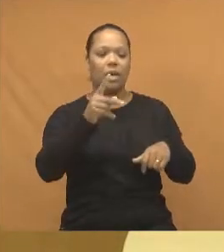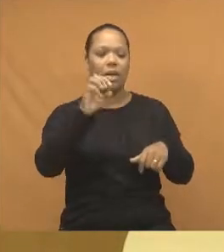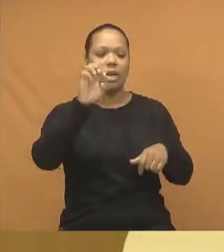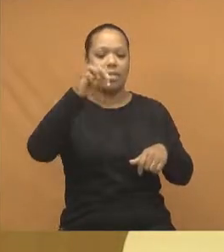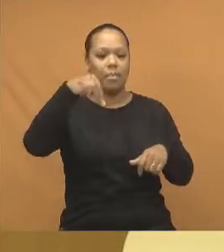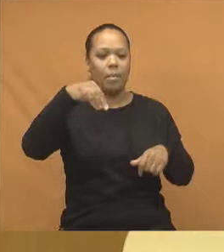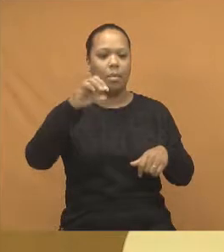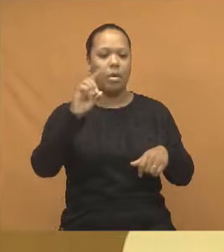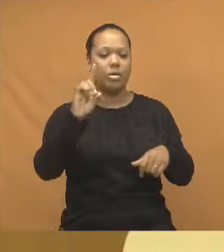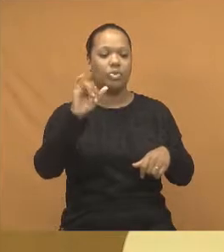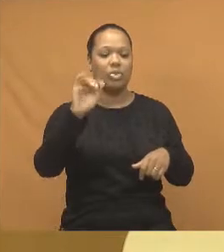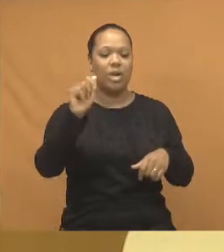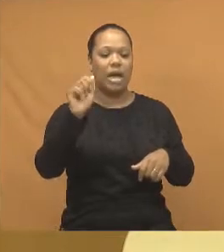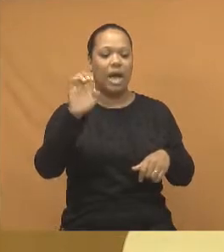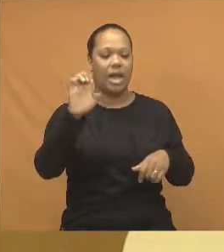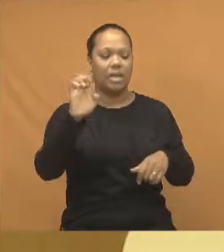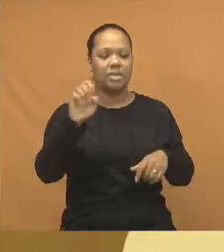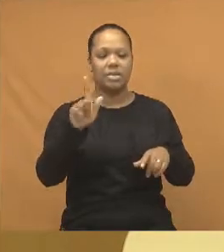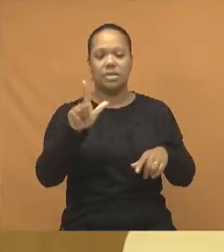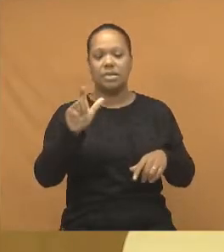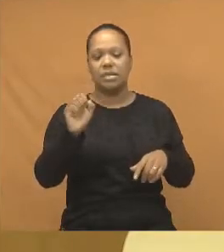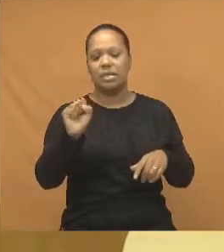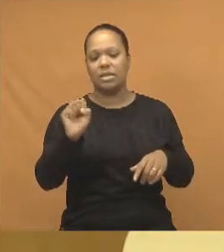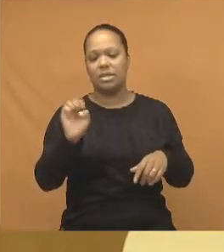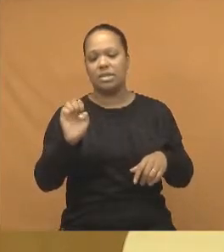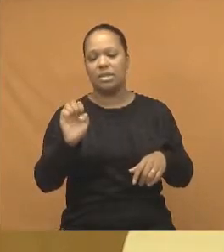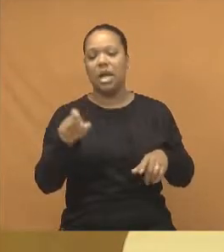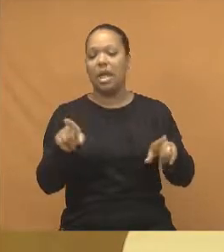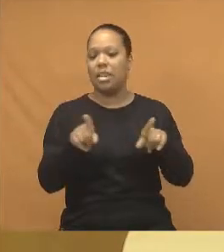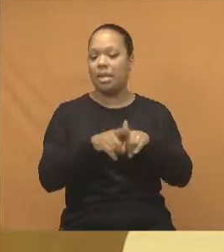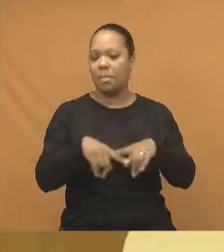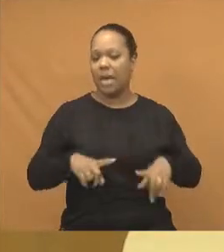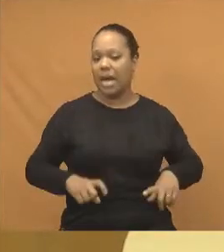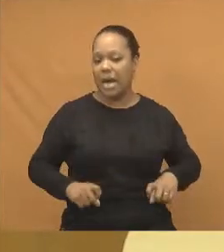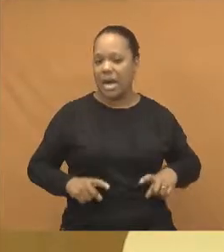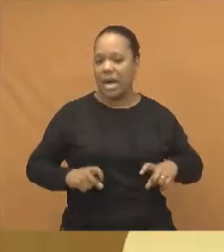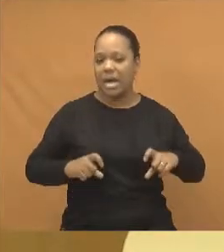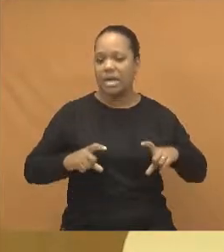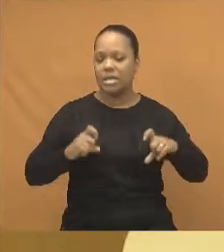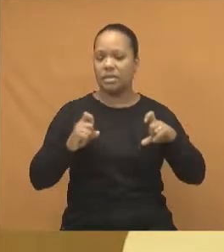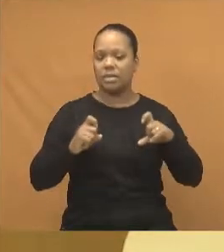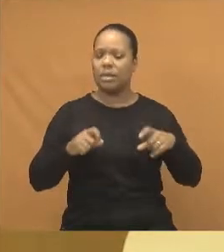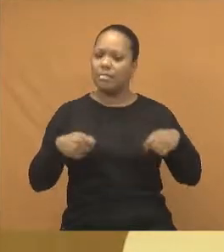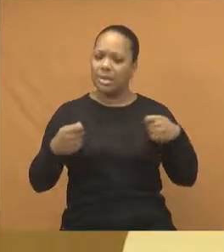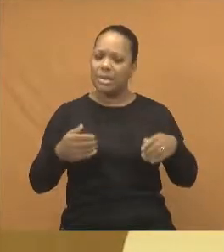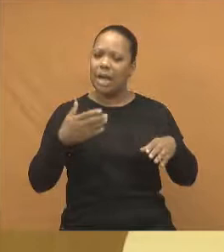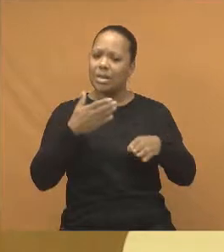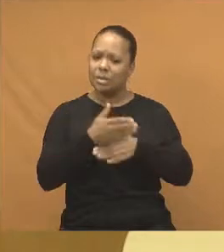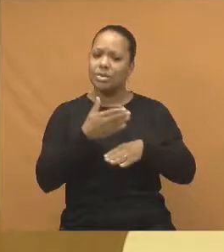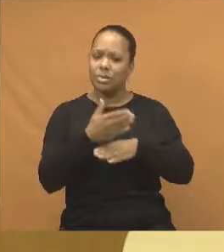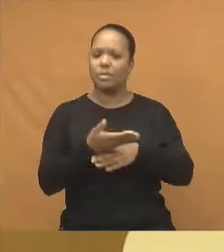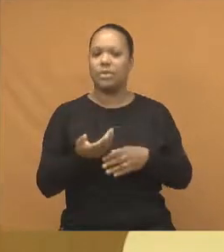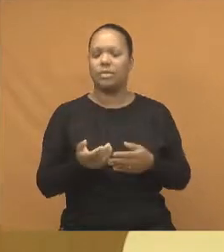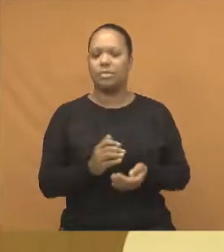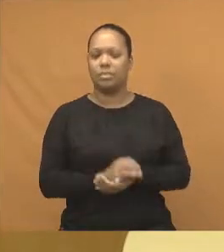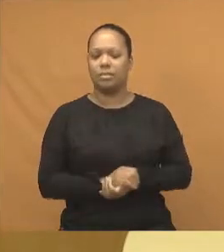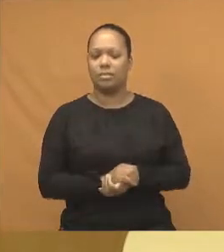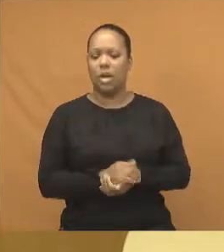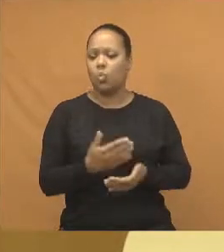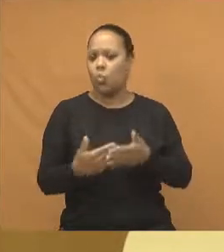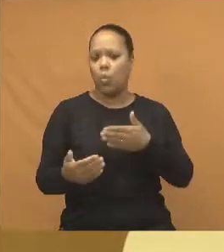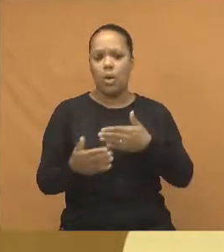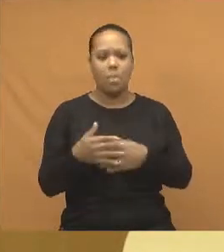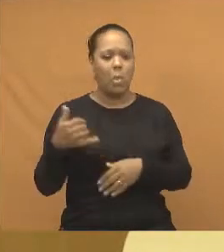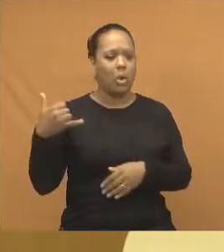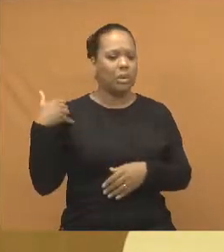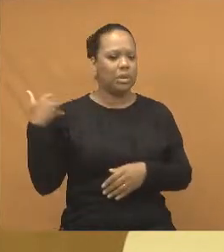diabético, debilitado, automaticamente ele tem um atendimento prioritário, independente da